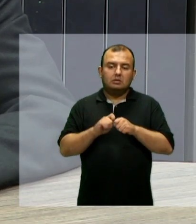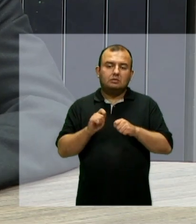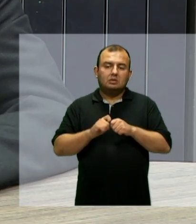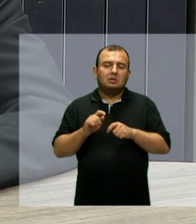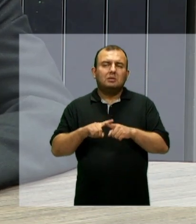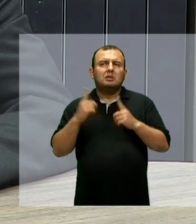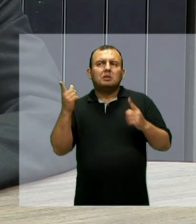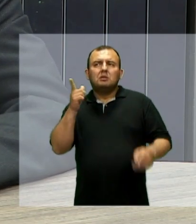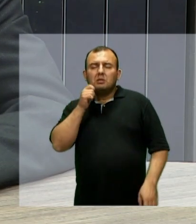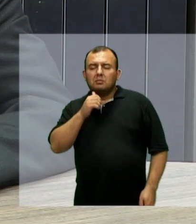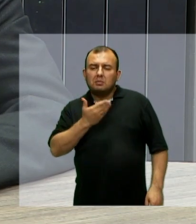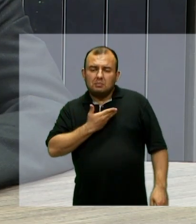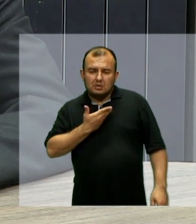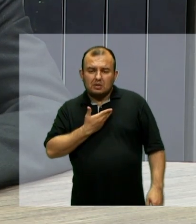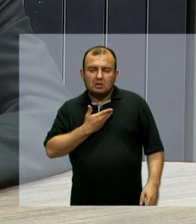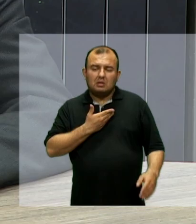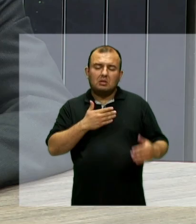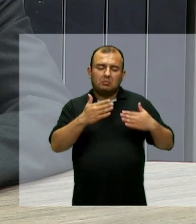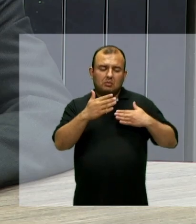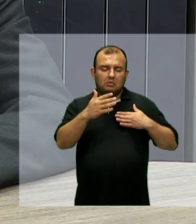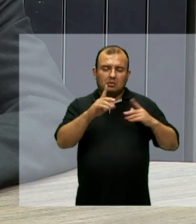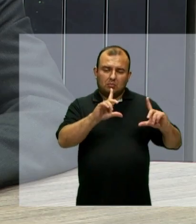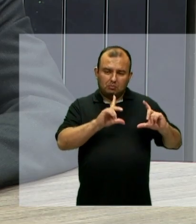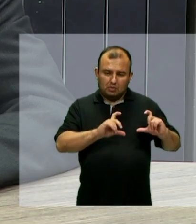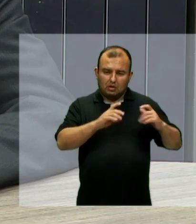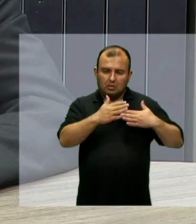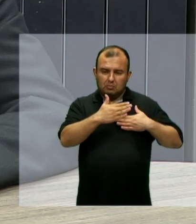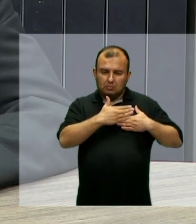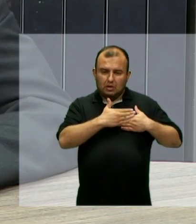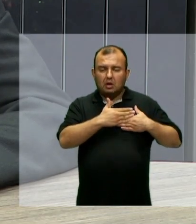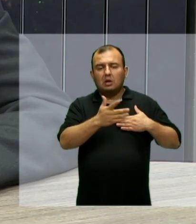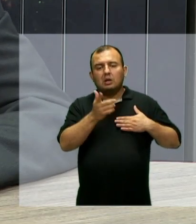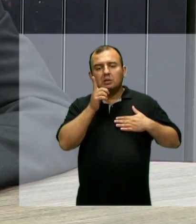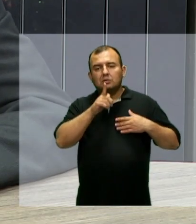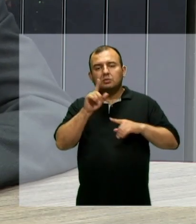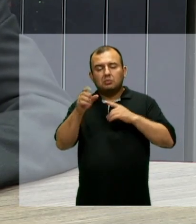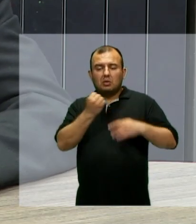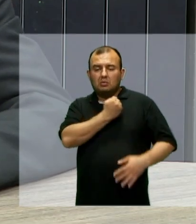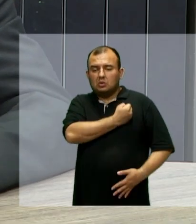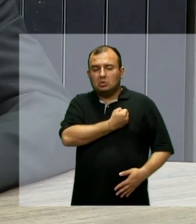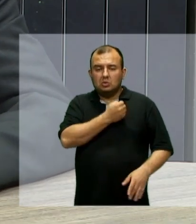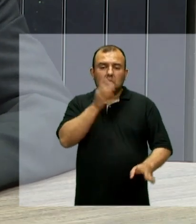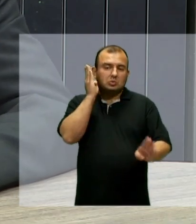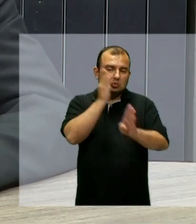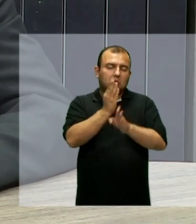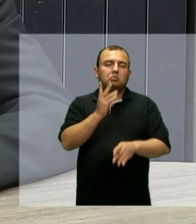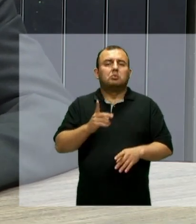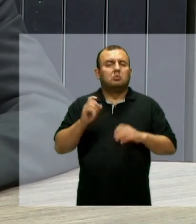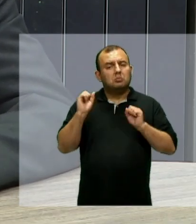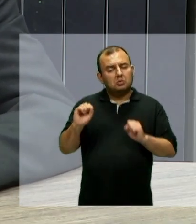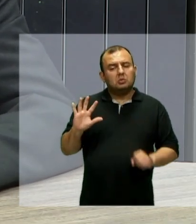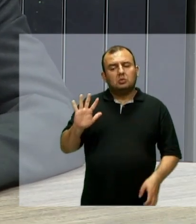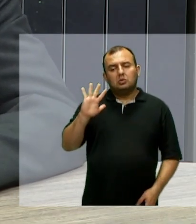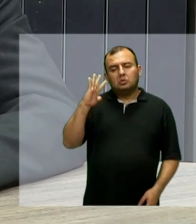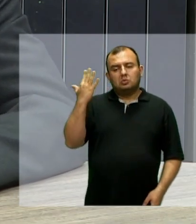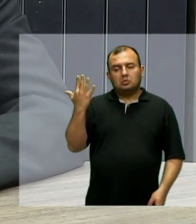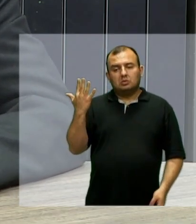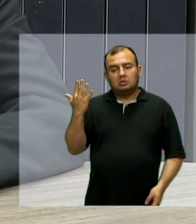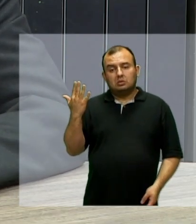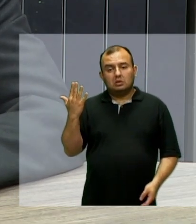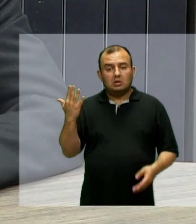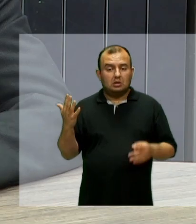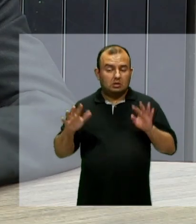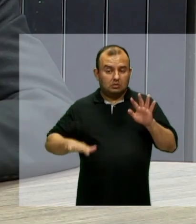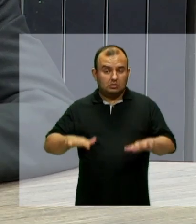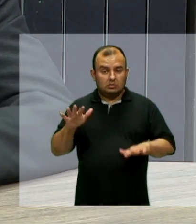amiga, ela fez a mamografia, estava normal, e ela descobriu no ultrassom. Isso até pode acontecer. Por isso que a gente, às